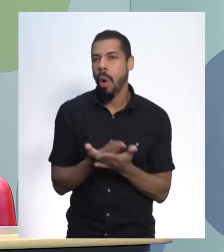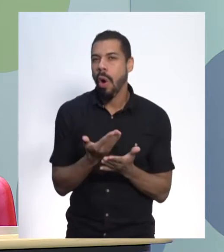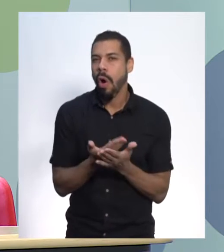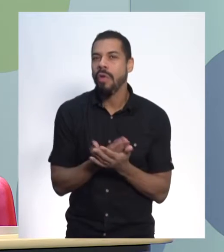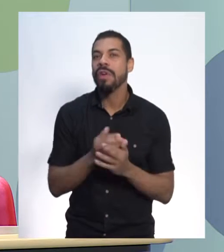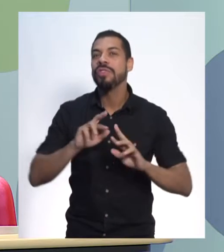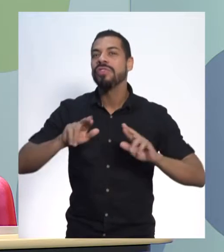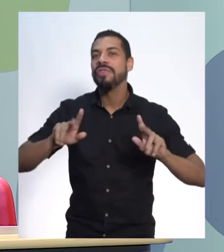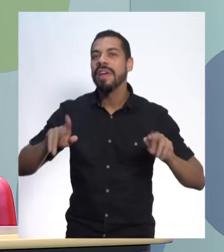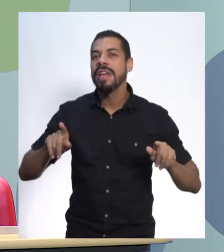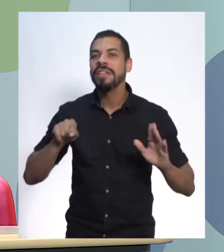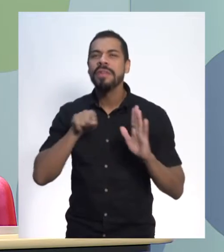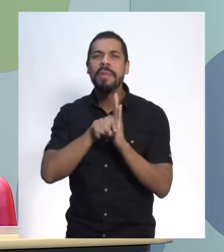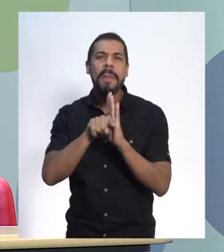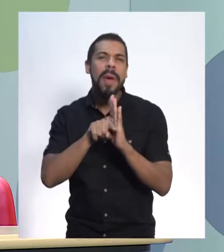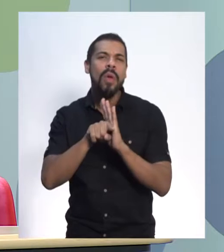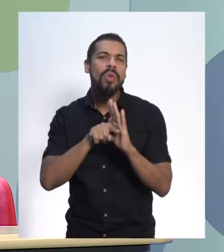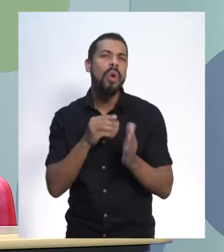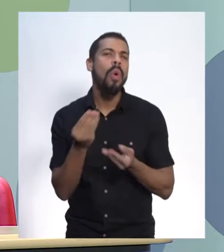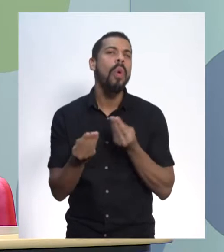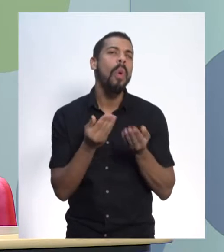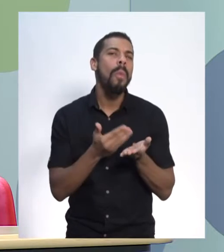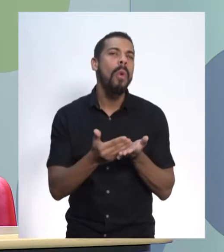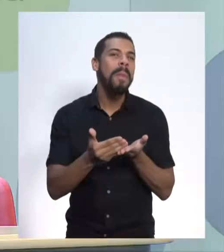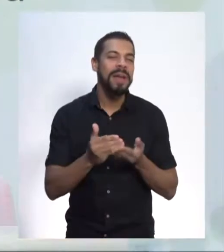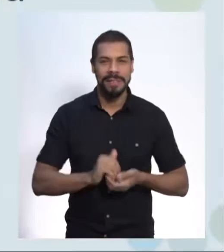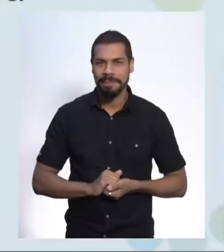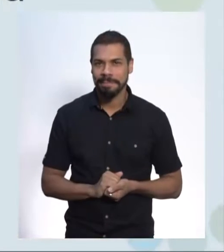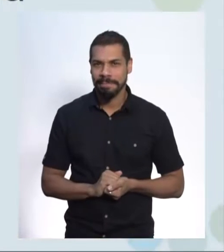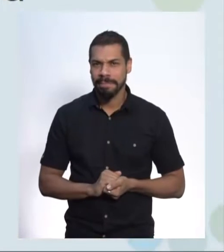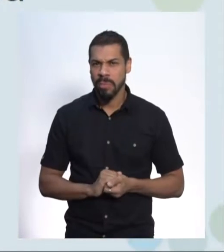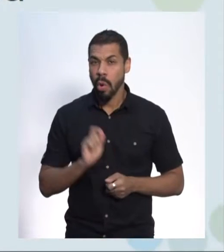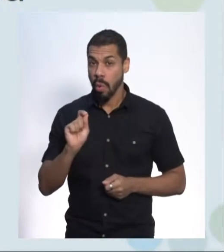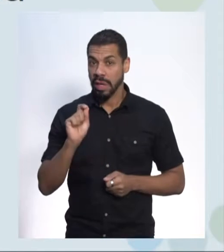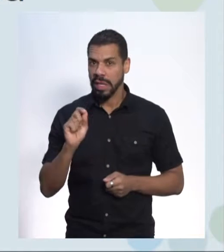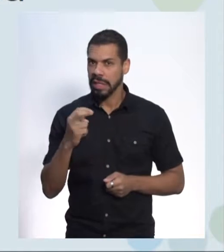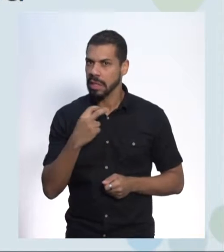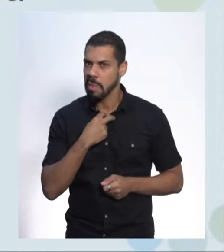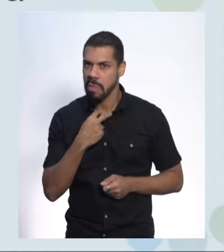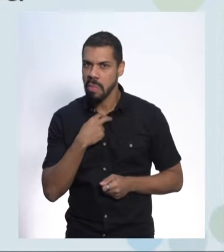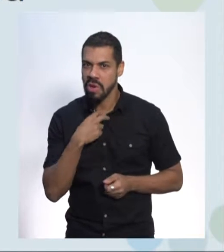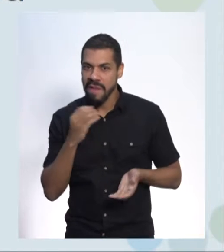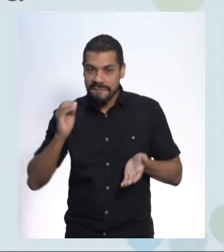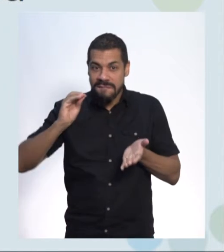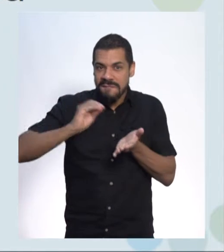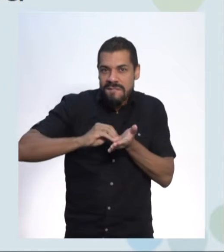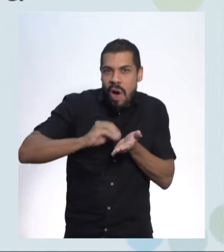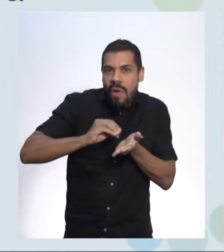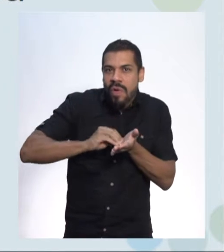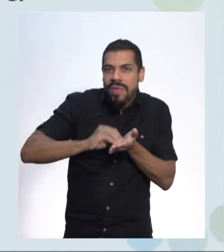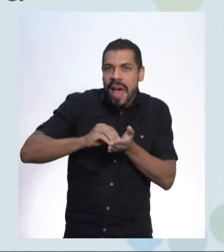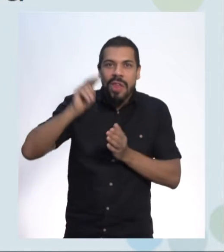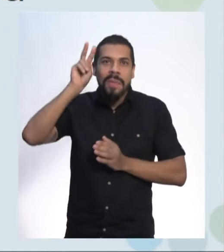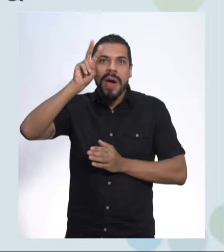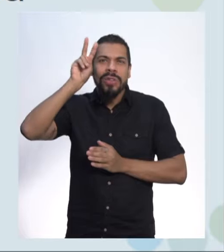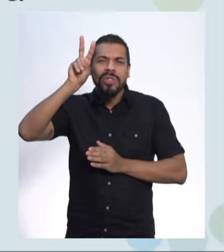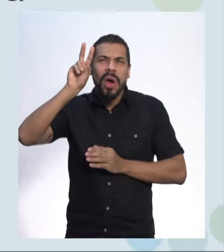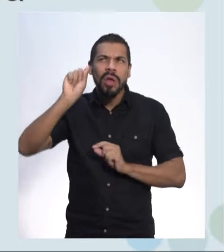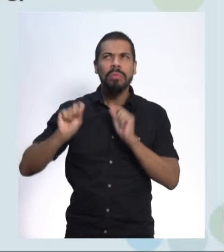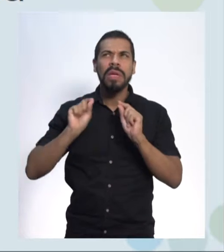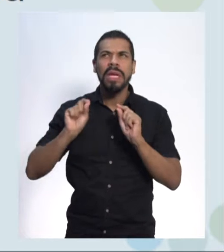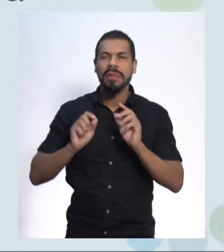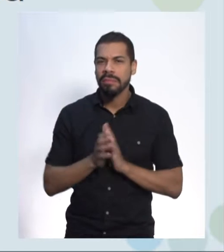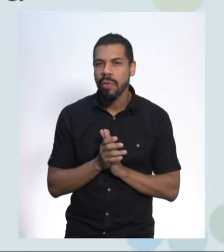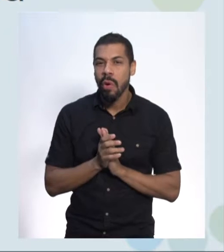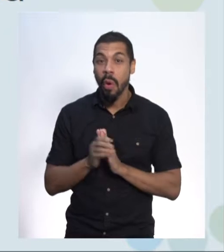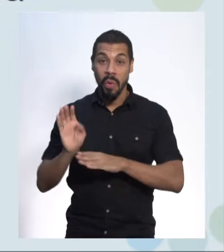com uma pergunta, e a pergunta é a seguinte: o que não pode faltar em uma boa história? E aí você deve lembrar